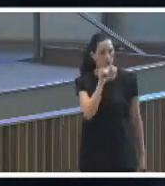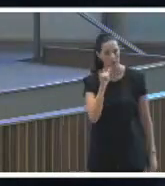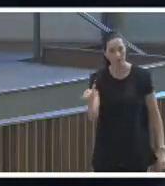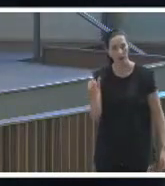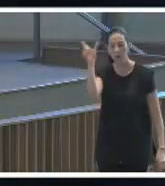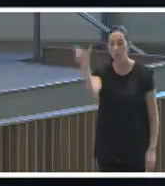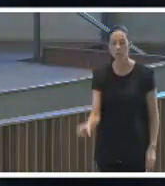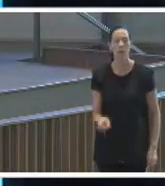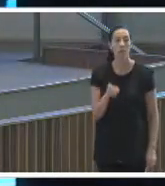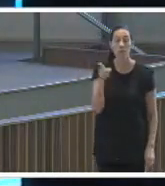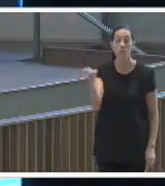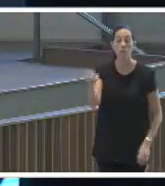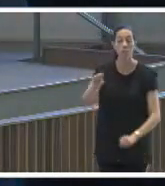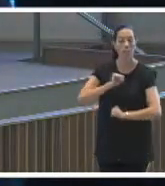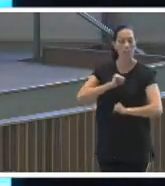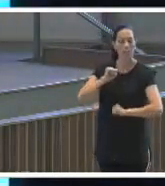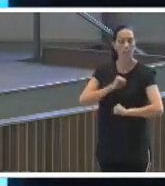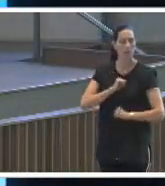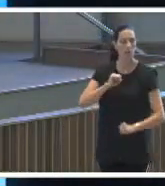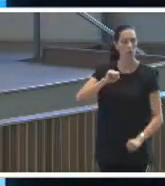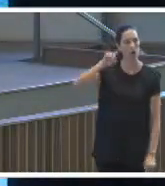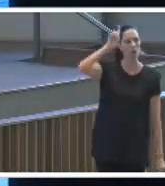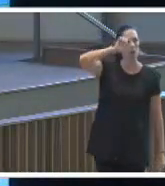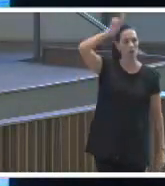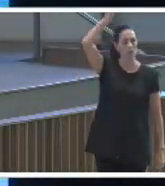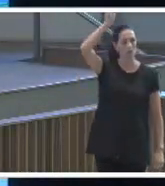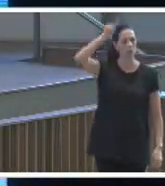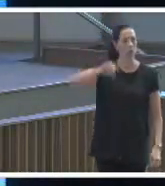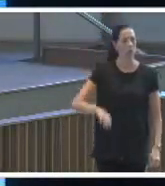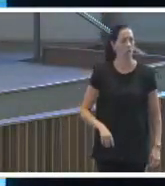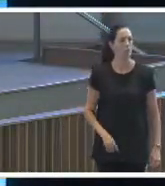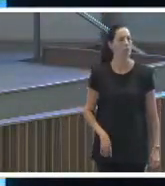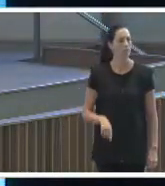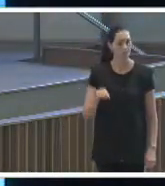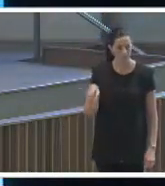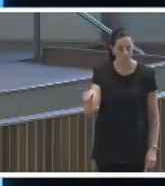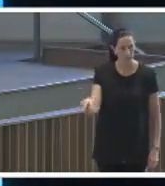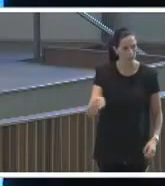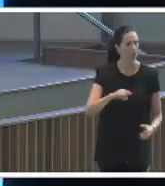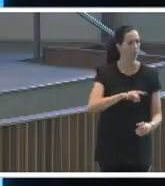é sacerdote do Senhor Jesus aqui na terra.